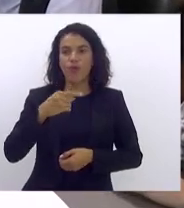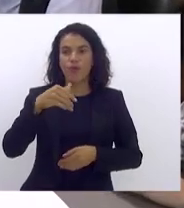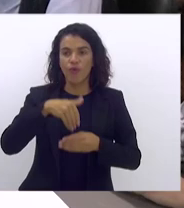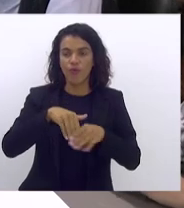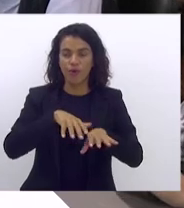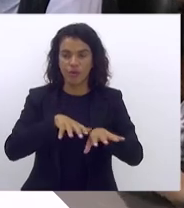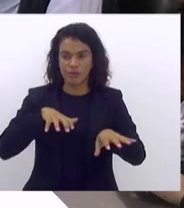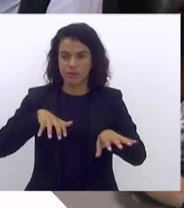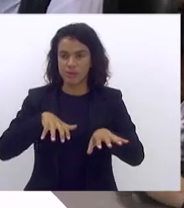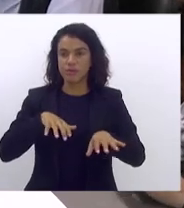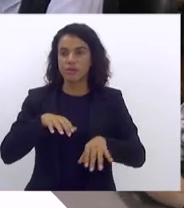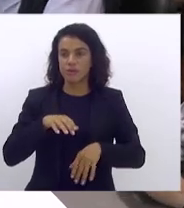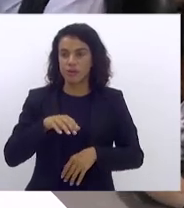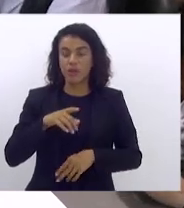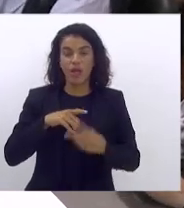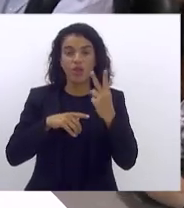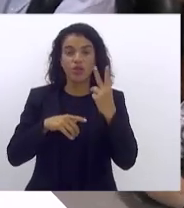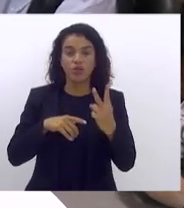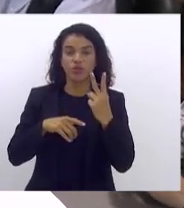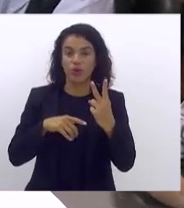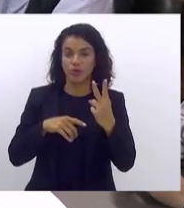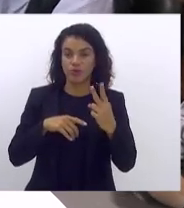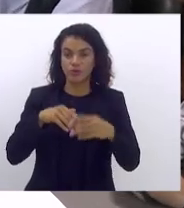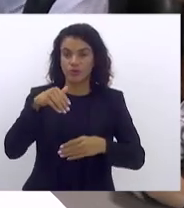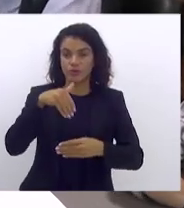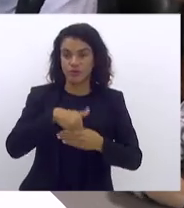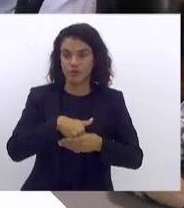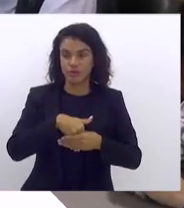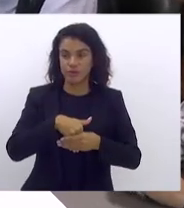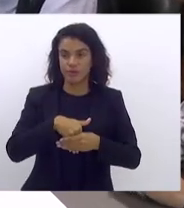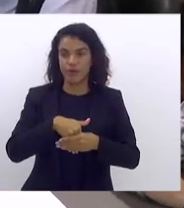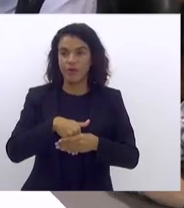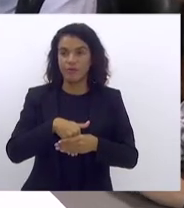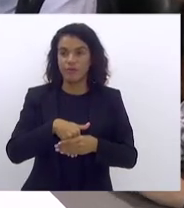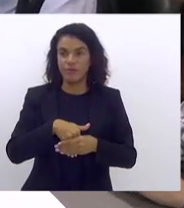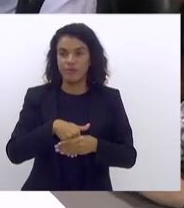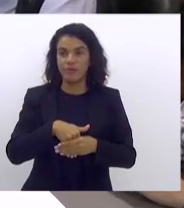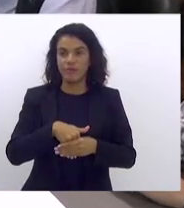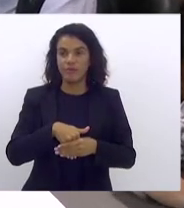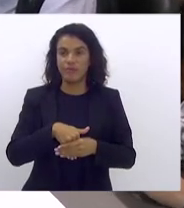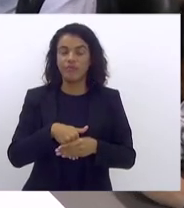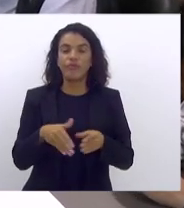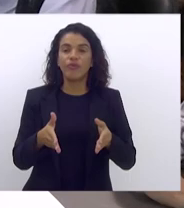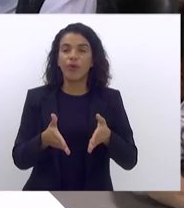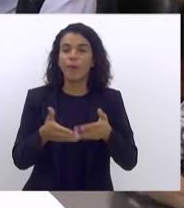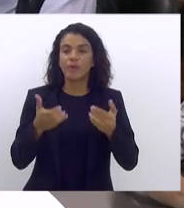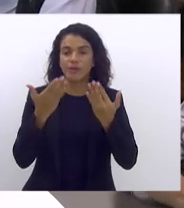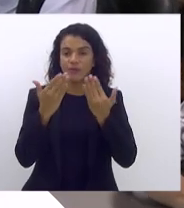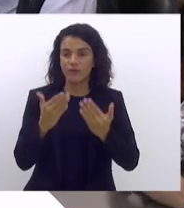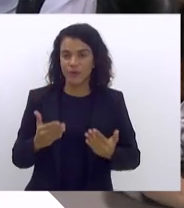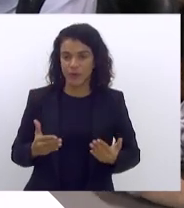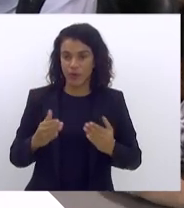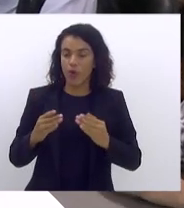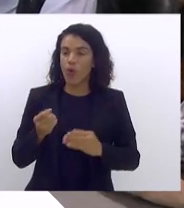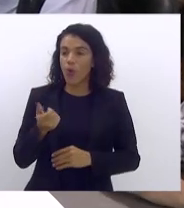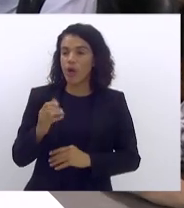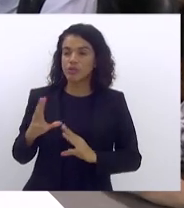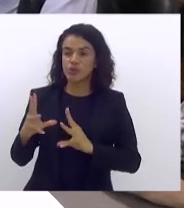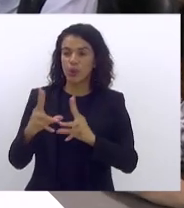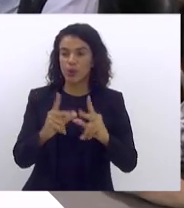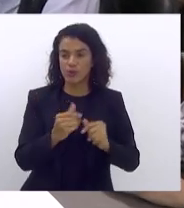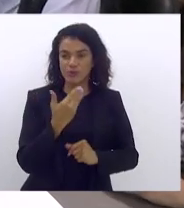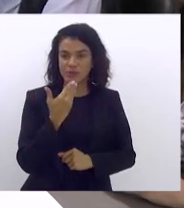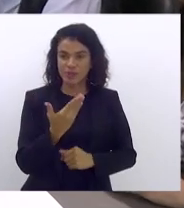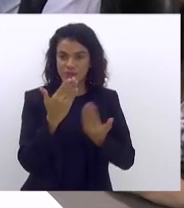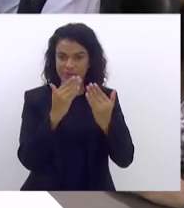Ah, desculpa. Tem dois votos desculpa, separados. Desculpa, é que tinha saído com... Foi um pedido de vista coletivo. Quase todos os membros pediram. Isso.